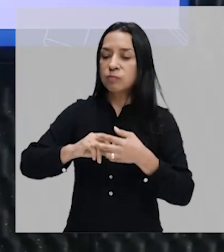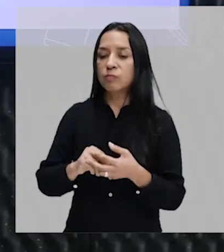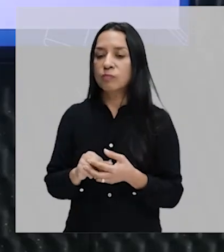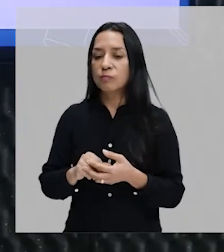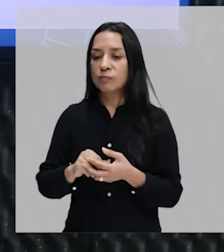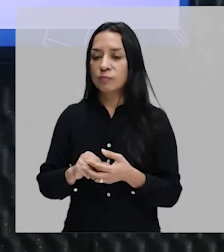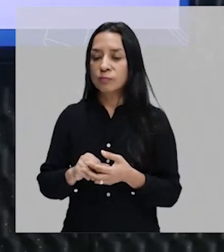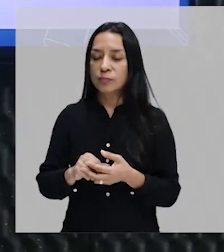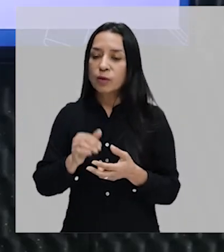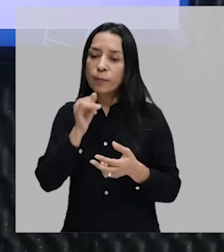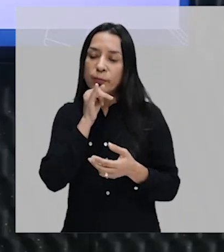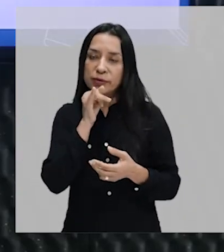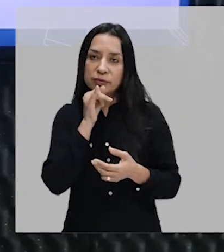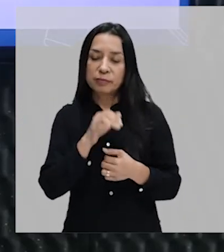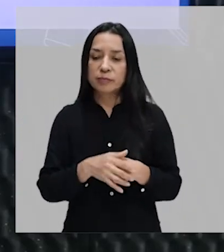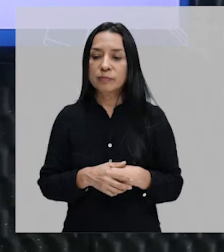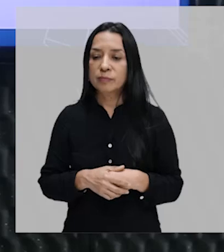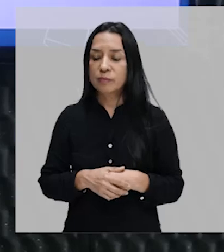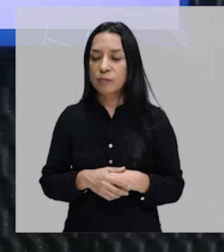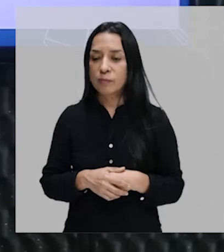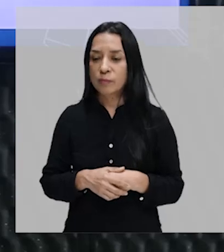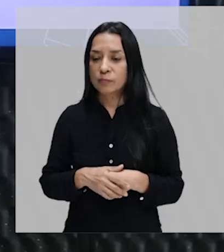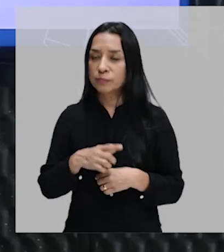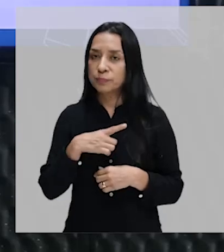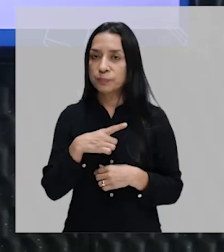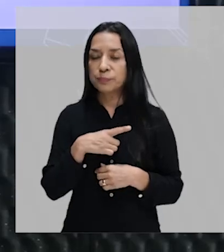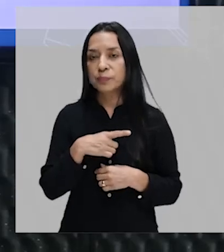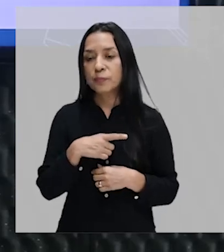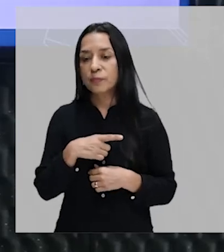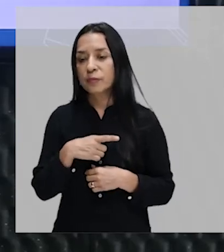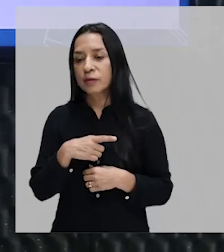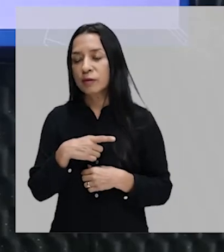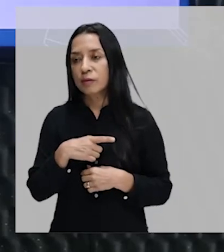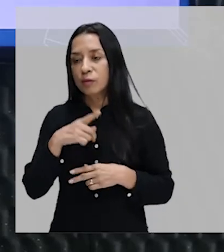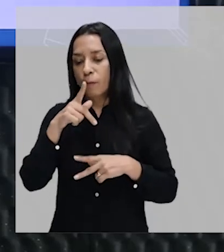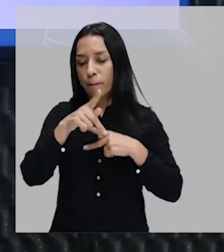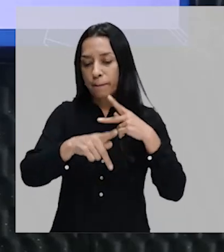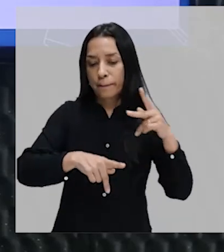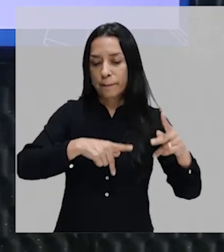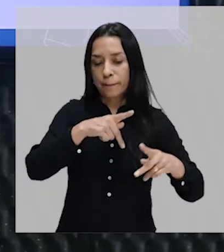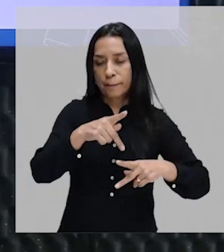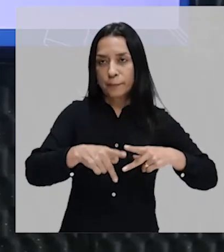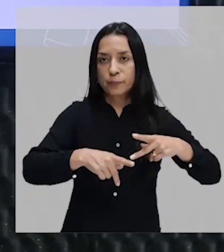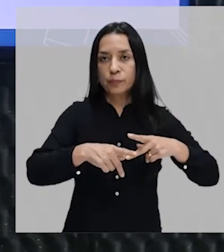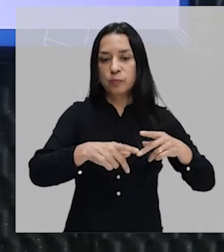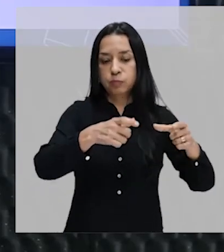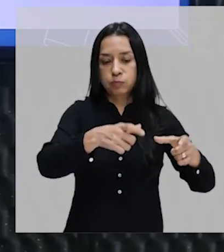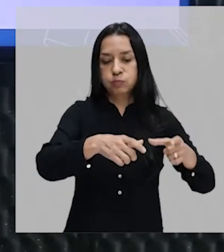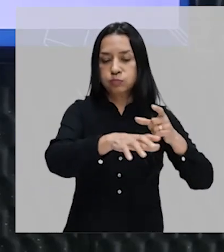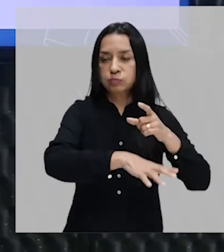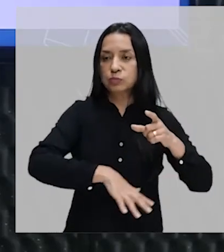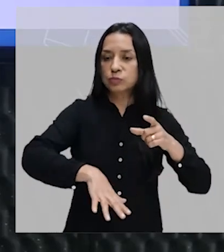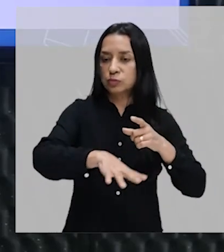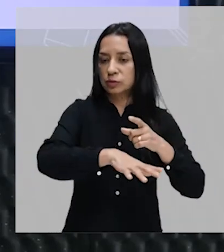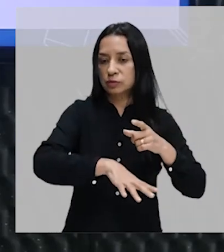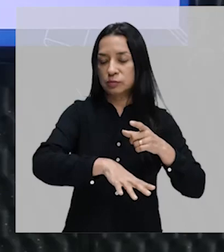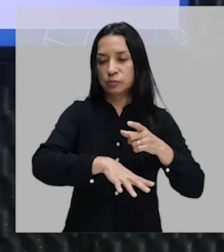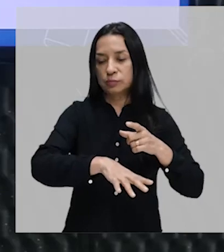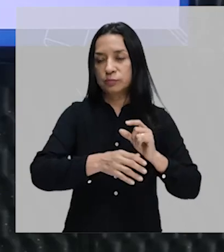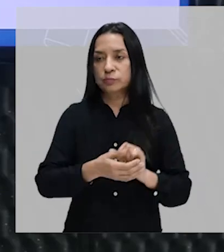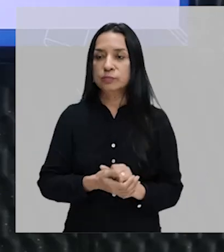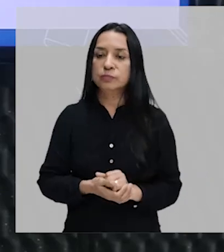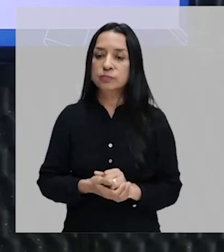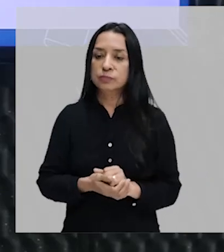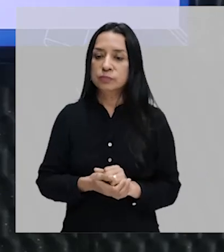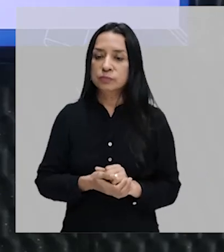que são, por exemplo, quando eu tenho uma população num lugar, né, uma população de indivíduos de uma espécie,